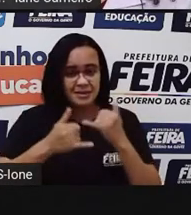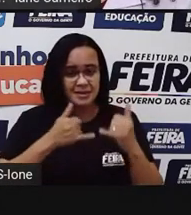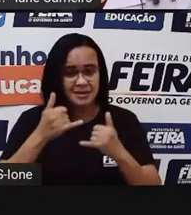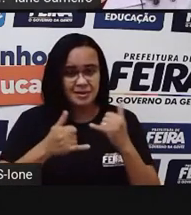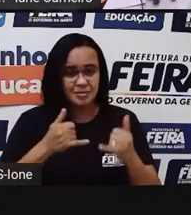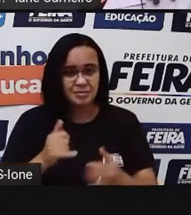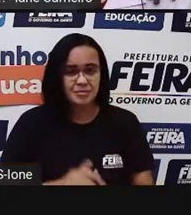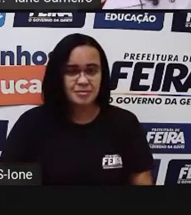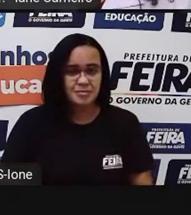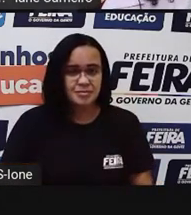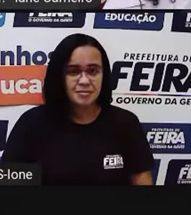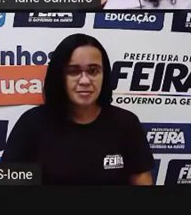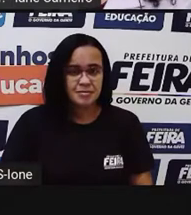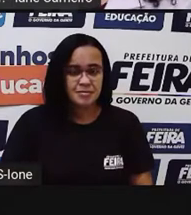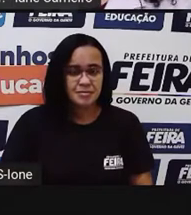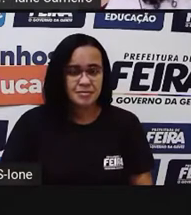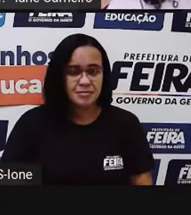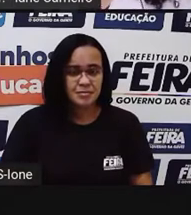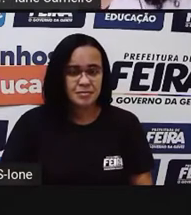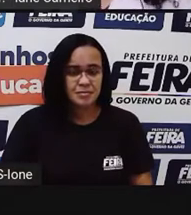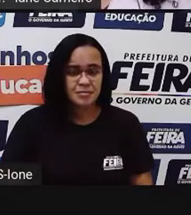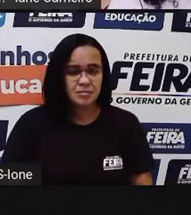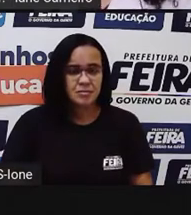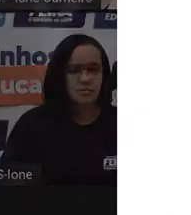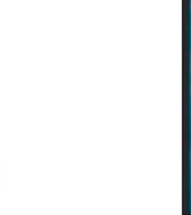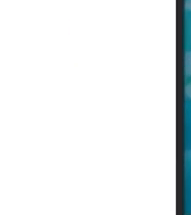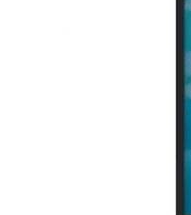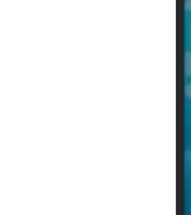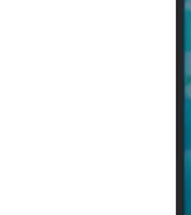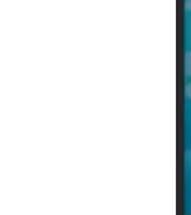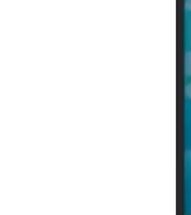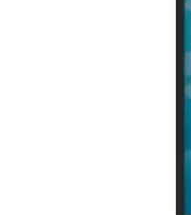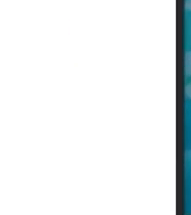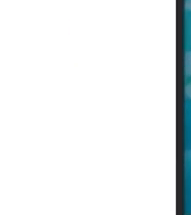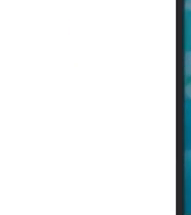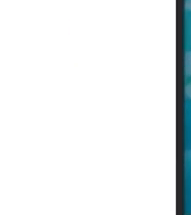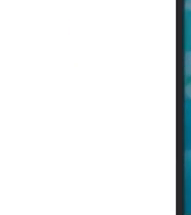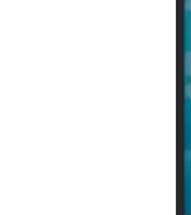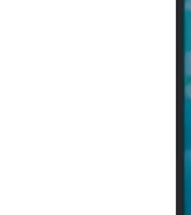Turma da Mônica em Lendas Brasileiras Iara